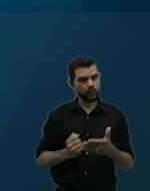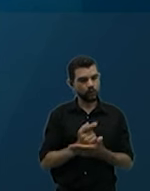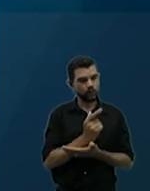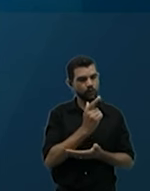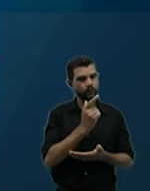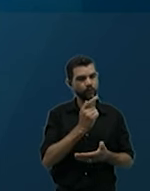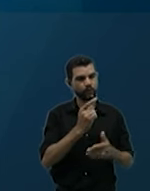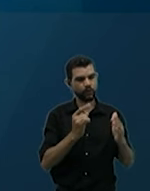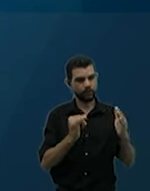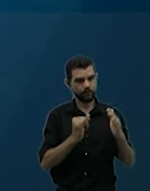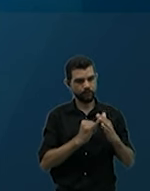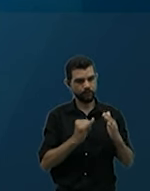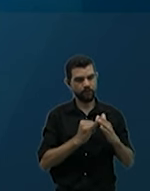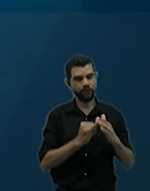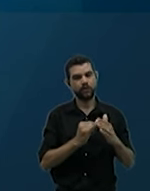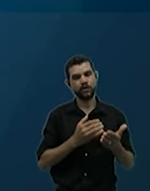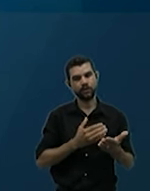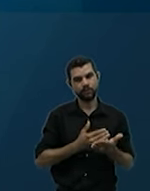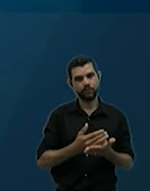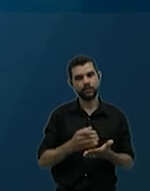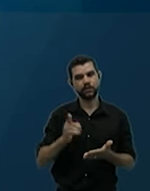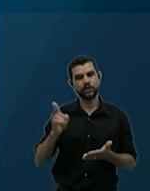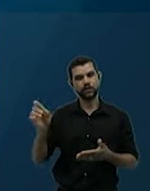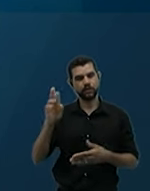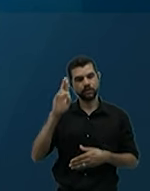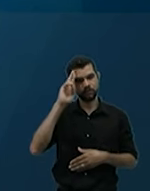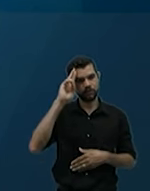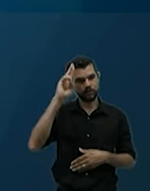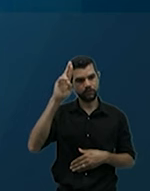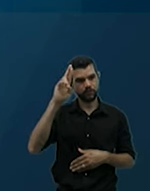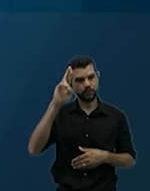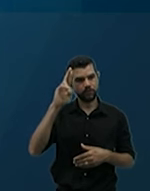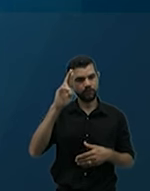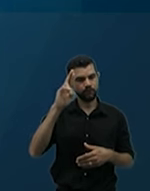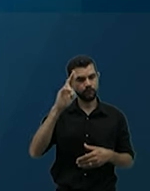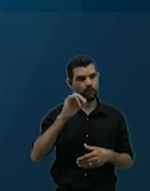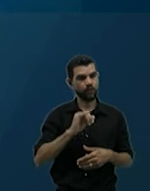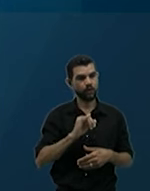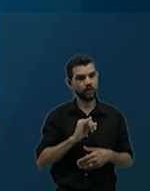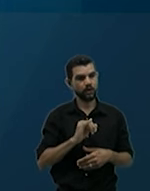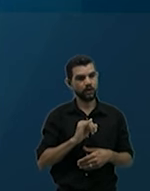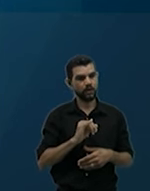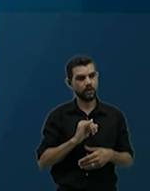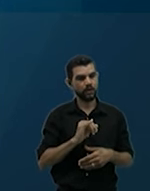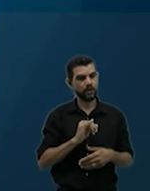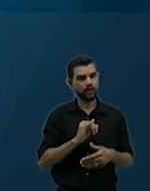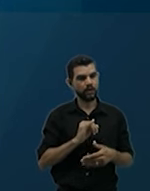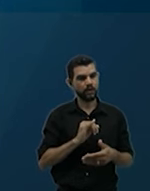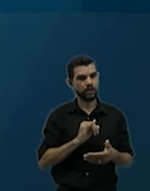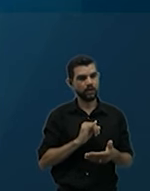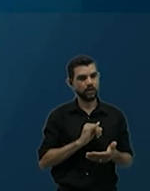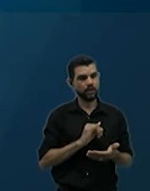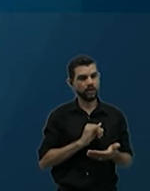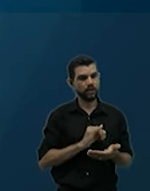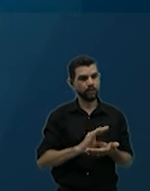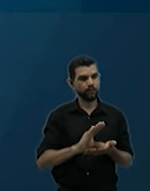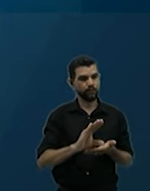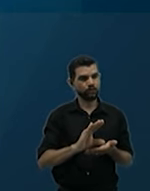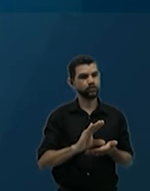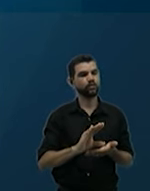impostos, taxas ou contribuições de melhorias devidas anteriormente à transmissão da